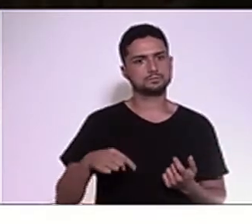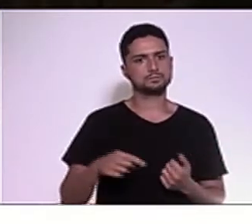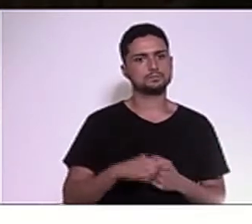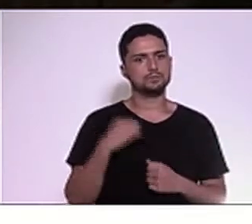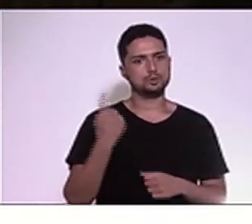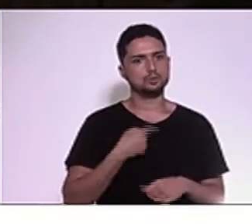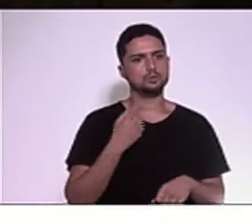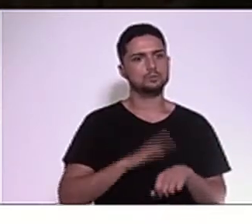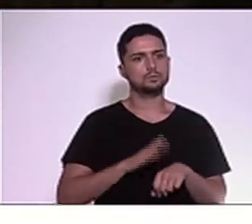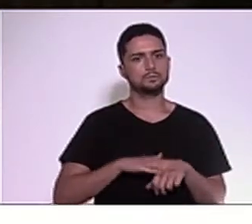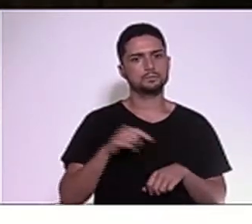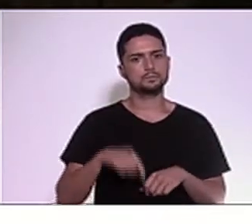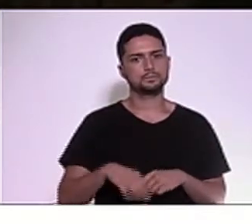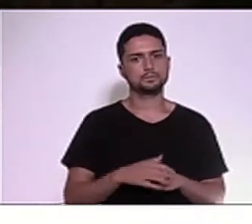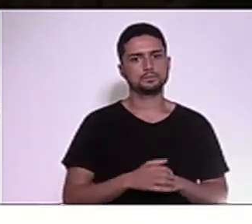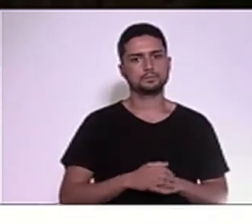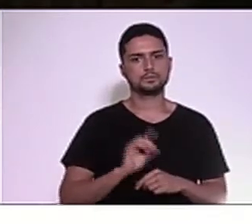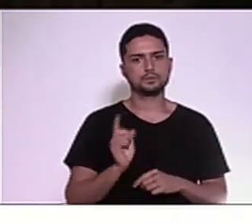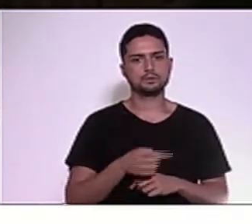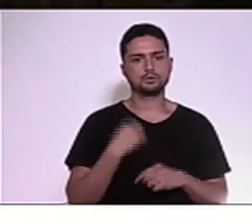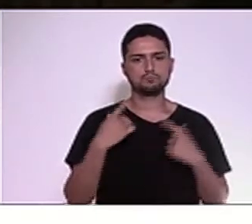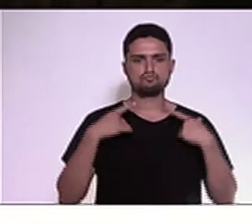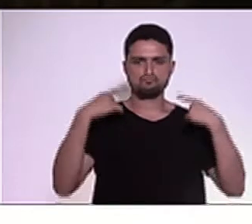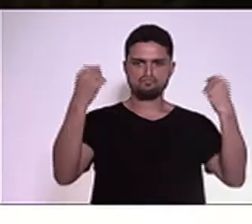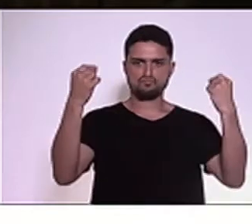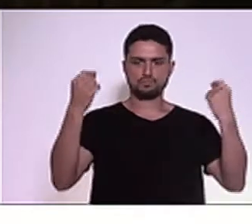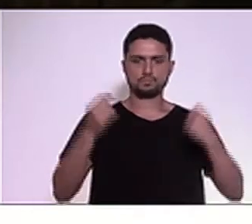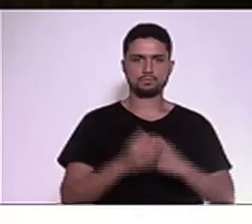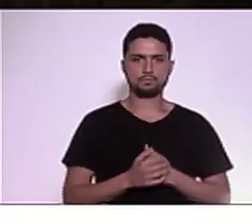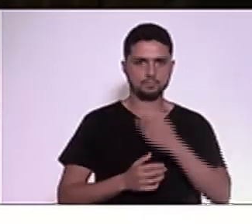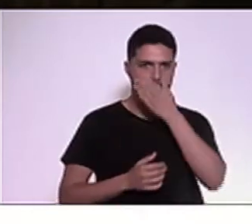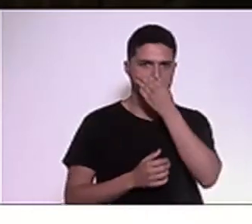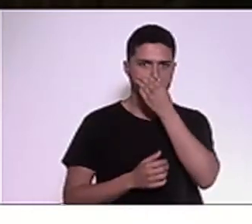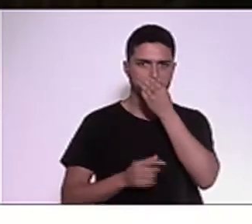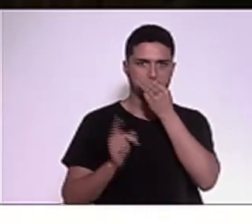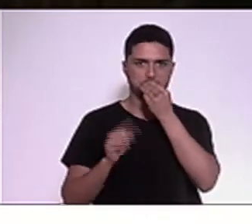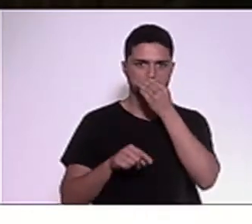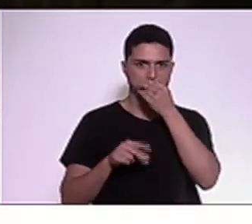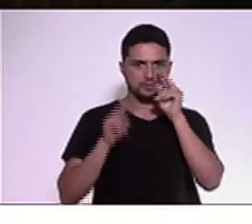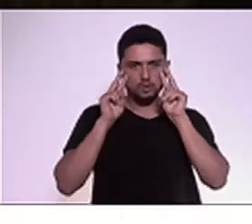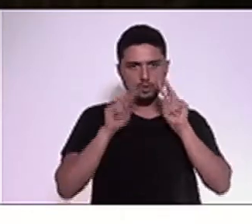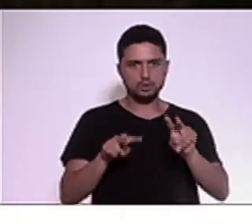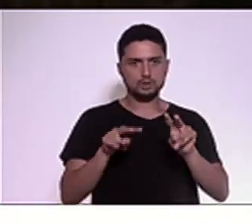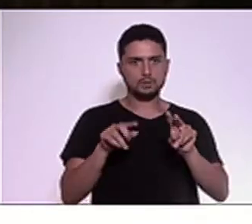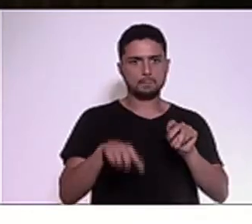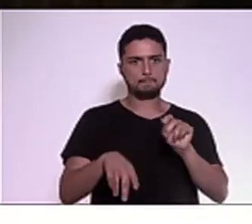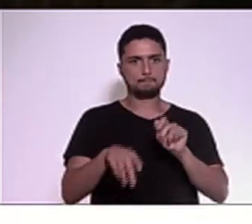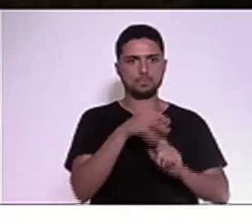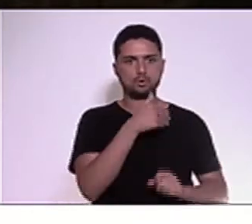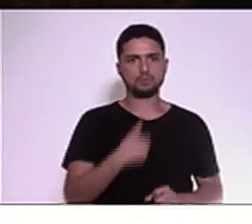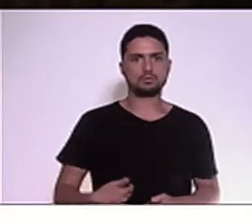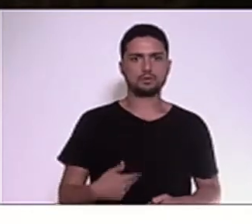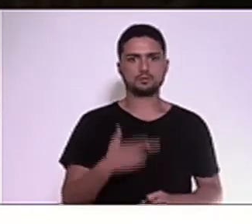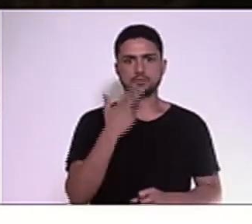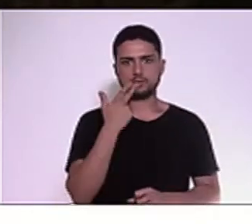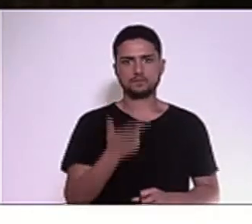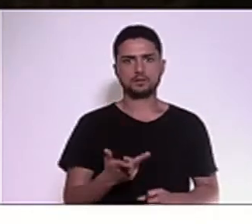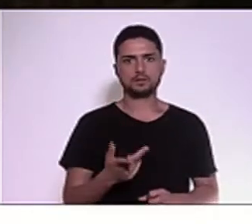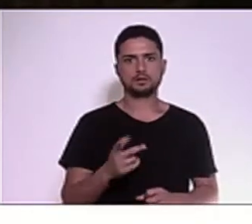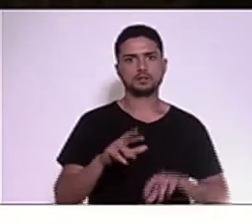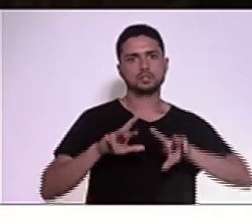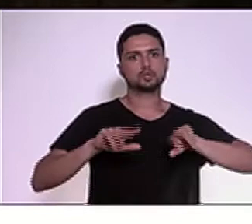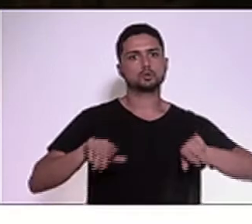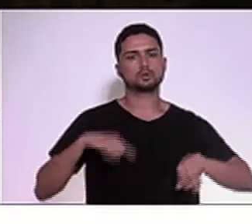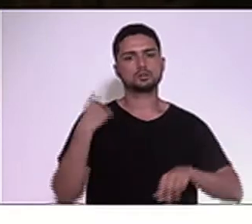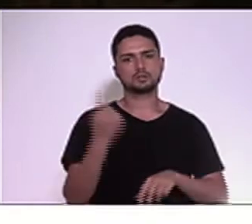nosso papel para o qual fomos eleitos a fazer, que é olhar para esse governo e falar que não vai ser